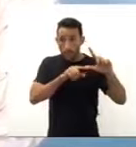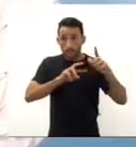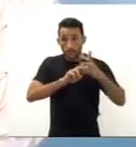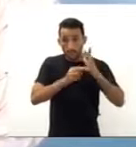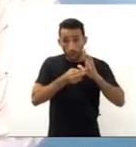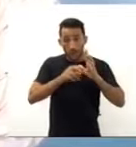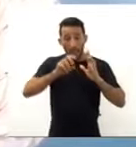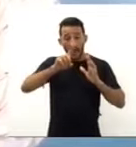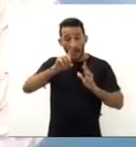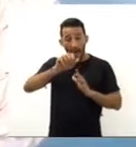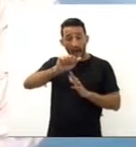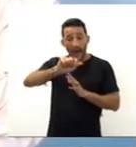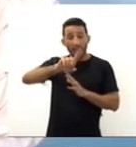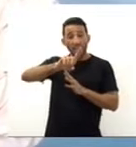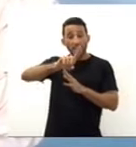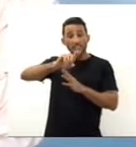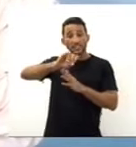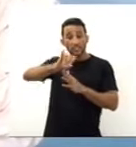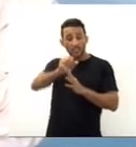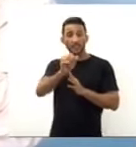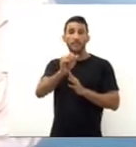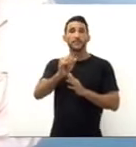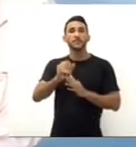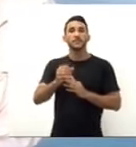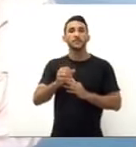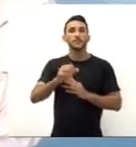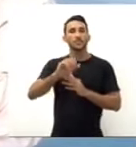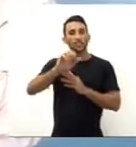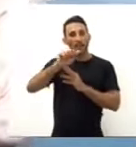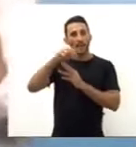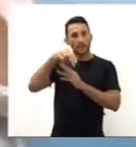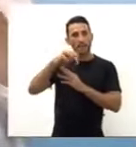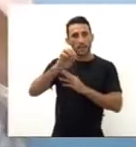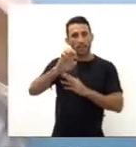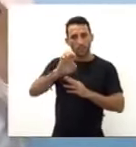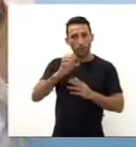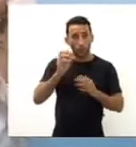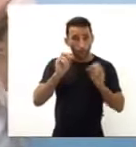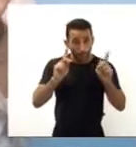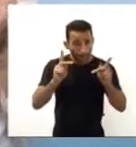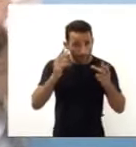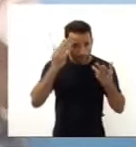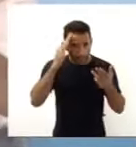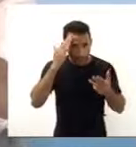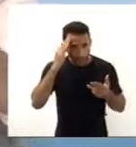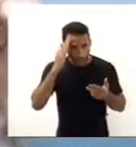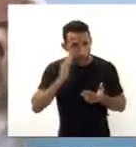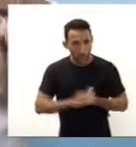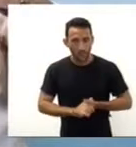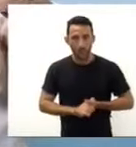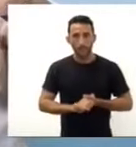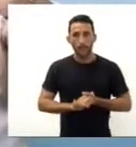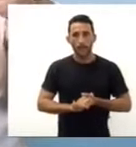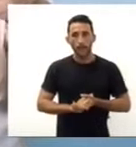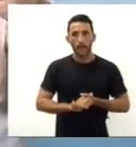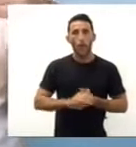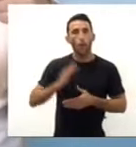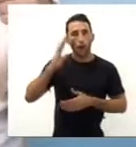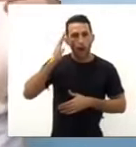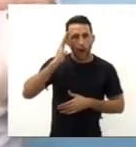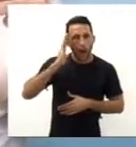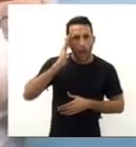adjacente. Lembra? Rente a esse ângulo. Ok? Eu acho que acredito, né, que eu tenha